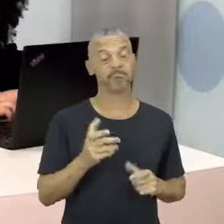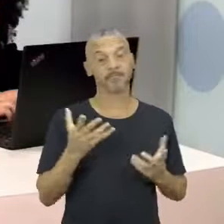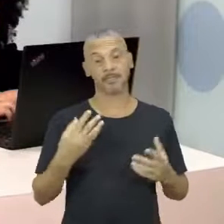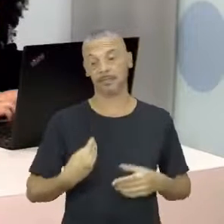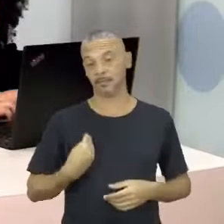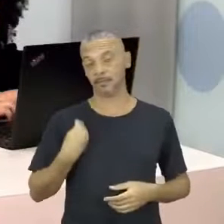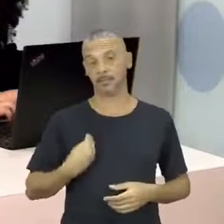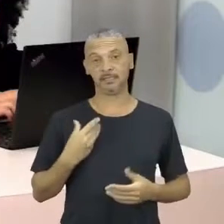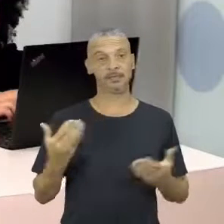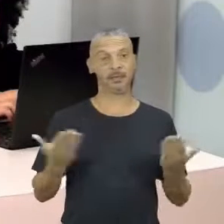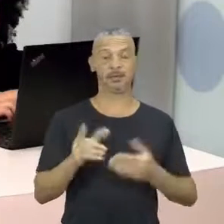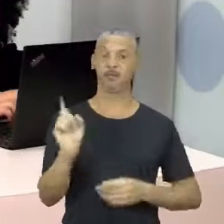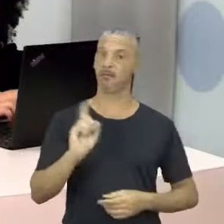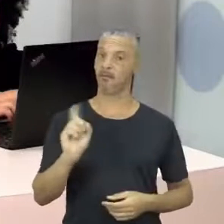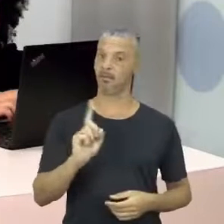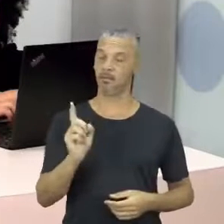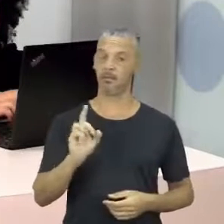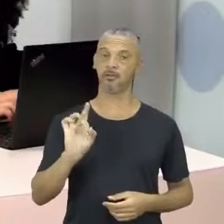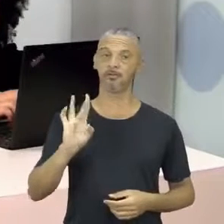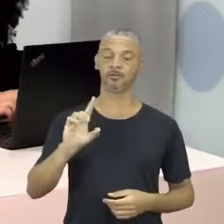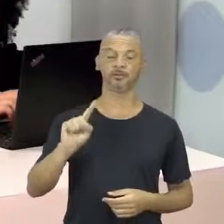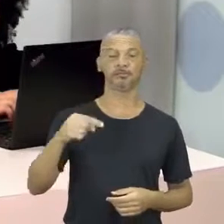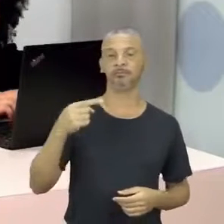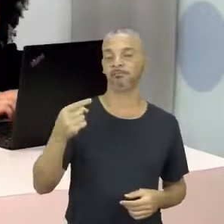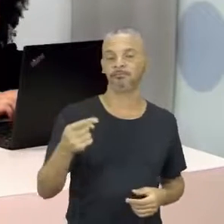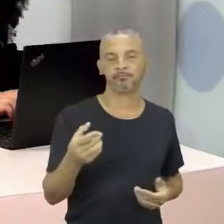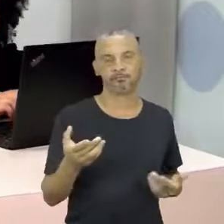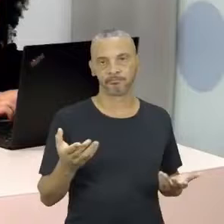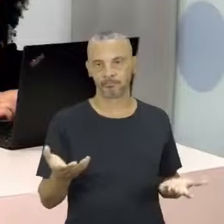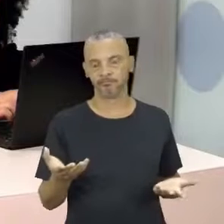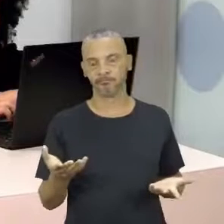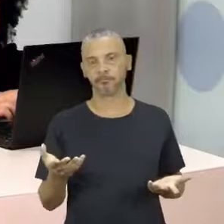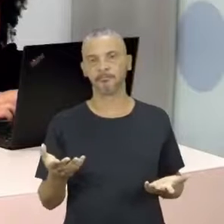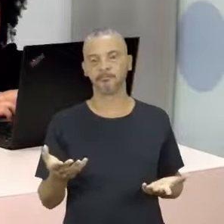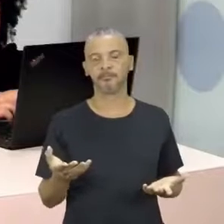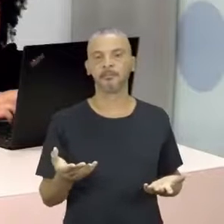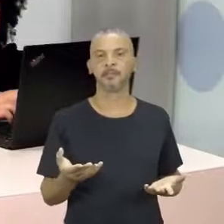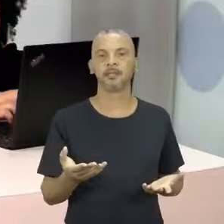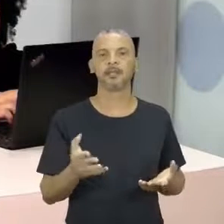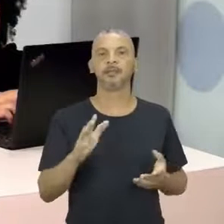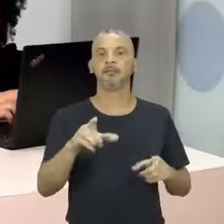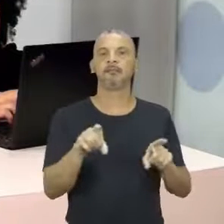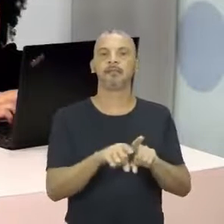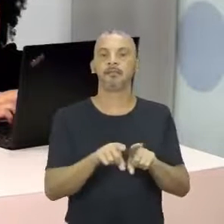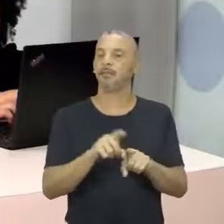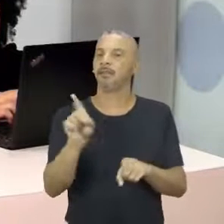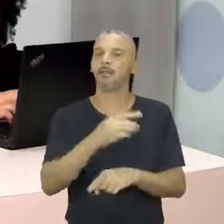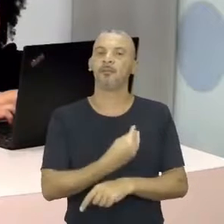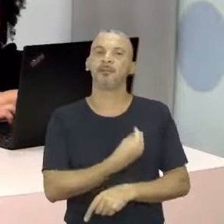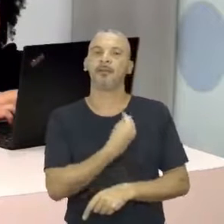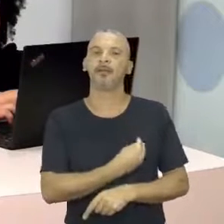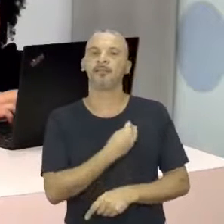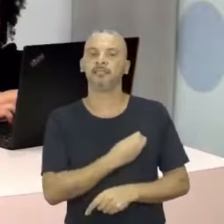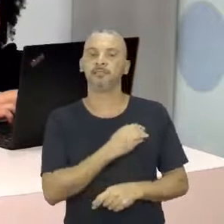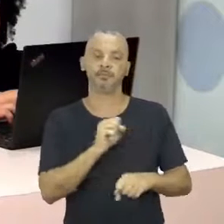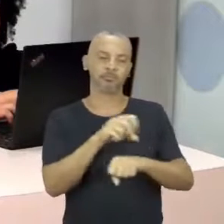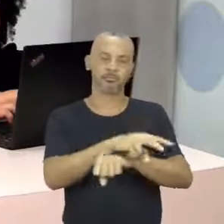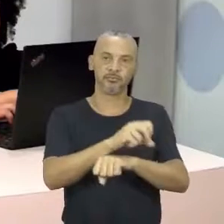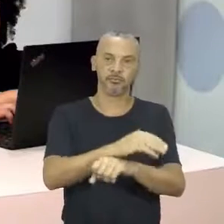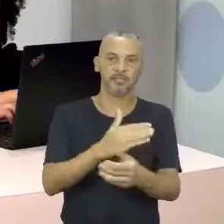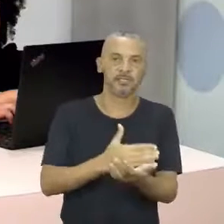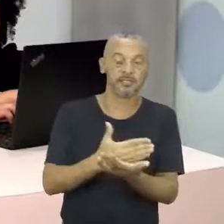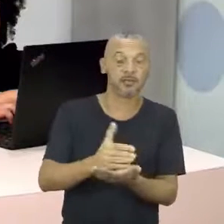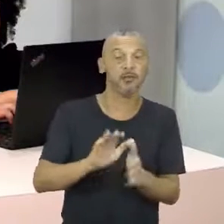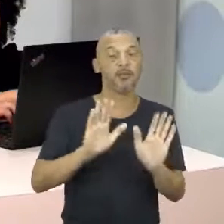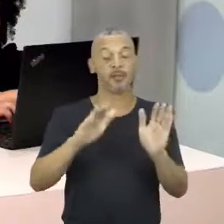participa nesse momento, não vai conseguir entrar na sede para estar confirmando, né, sua inscrição, e também não participa da atribuição inicial. Mas nada